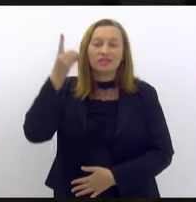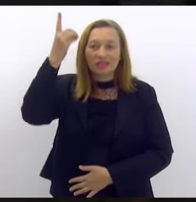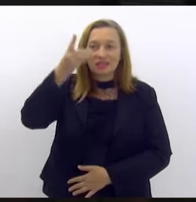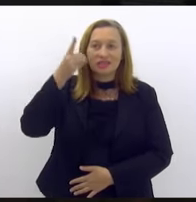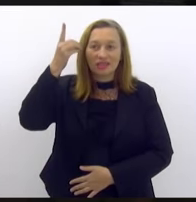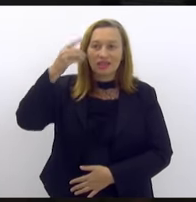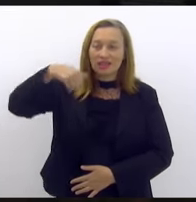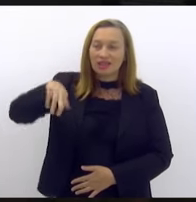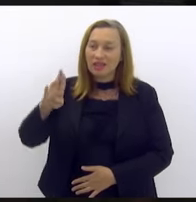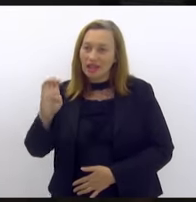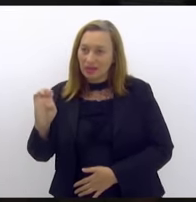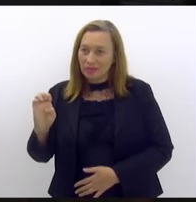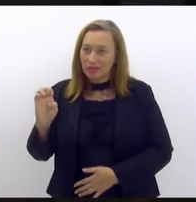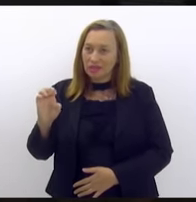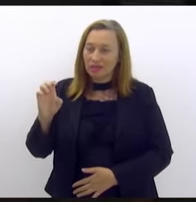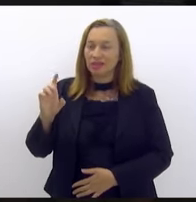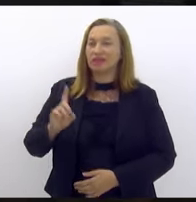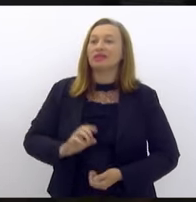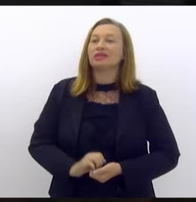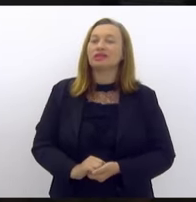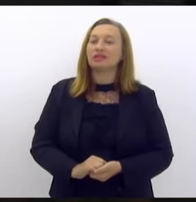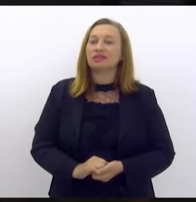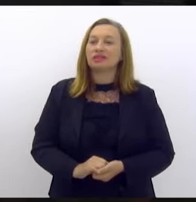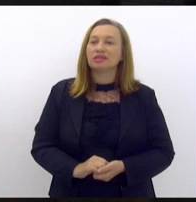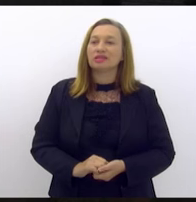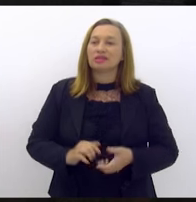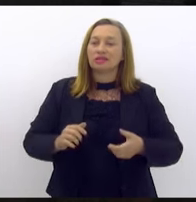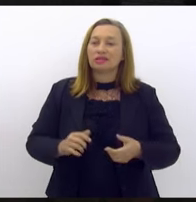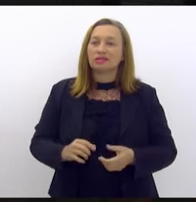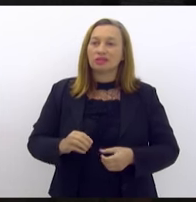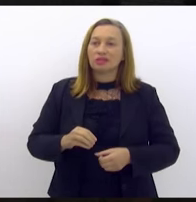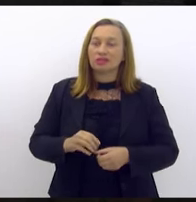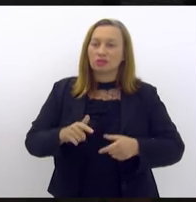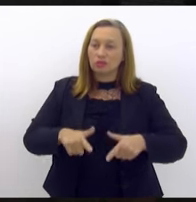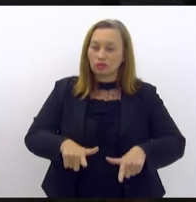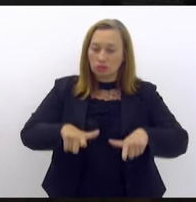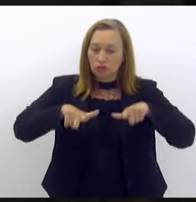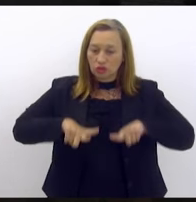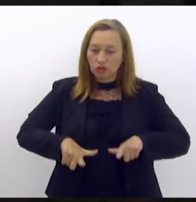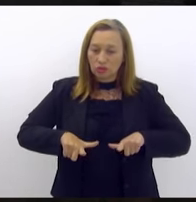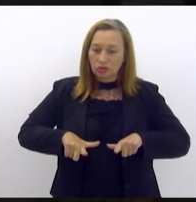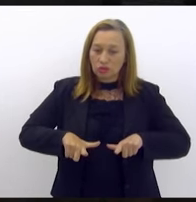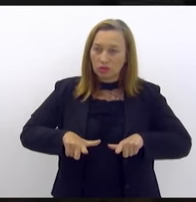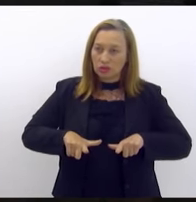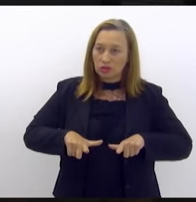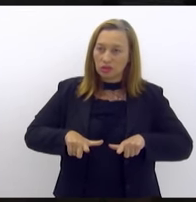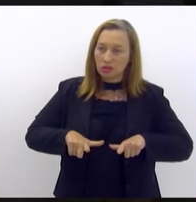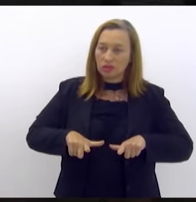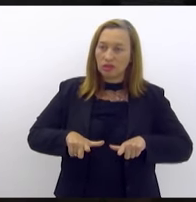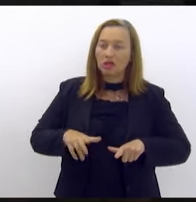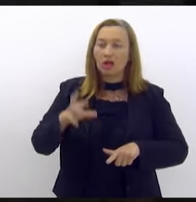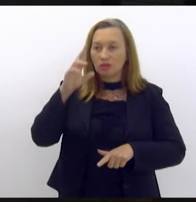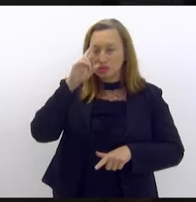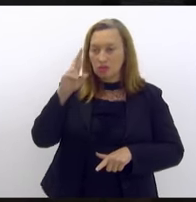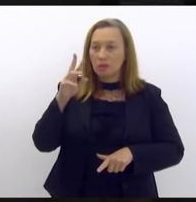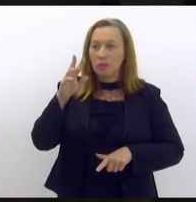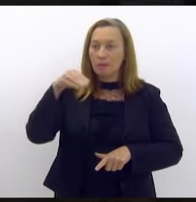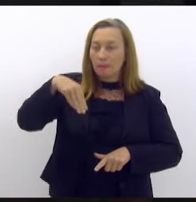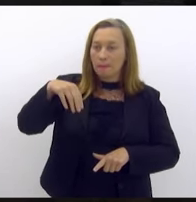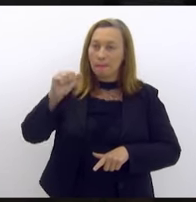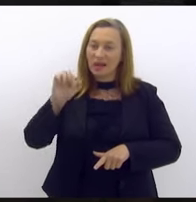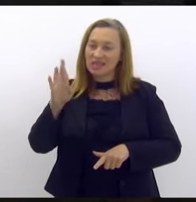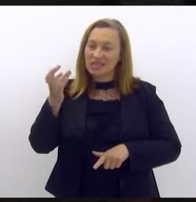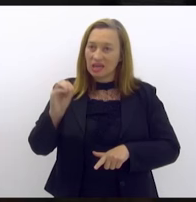deputado Guilherme de Laroli, que concede o diploma Paul Singer ao senhor Marcelo de Souza